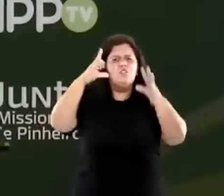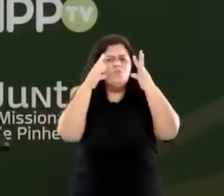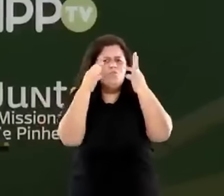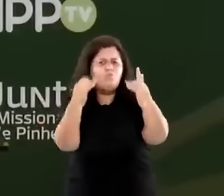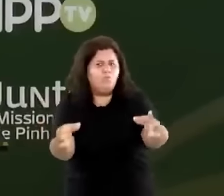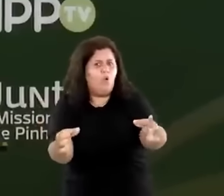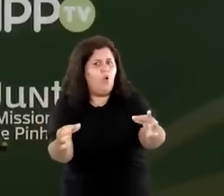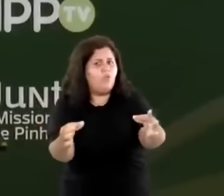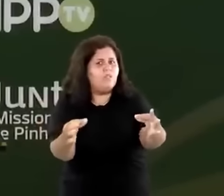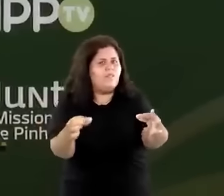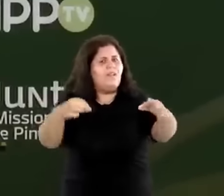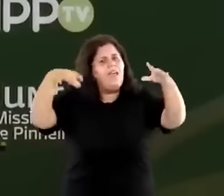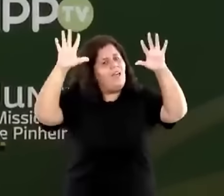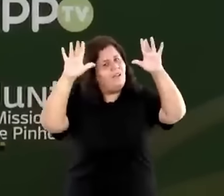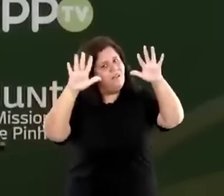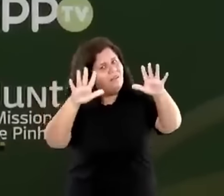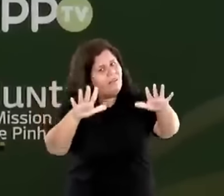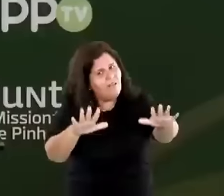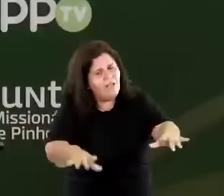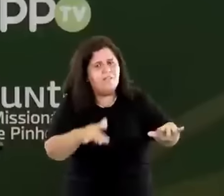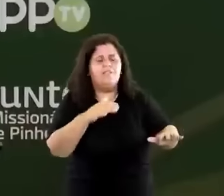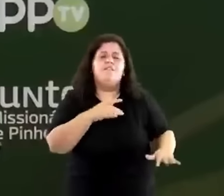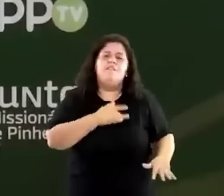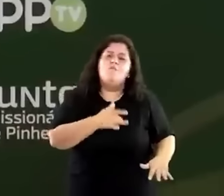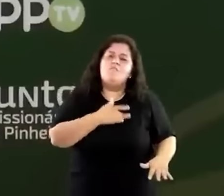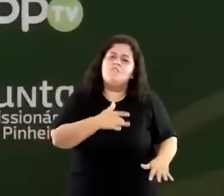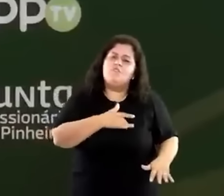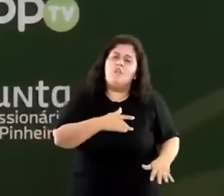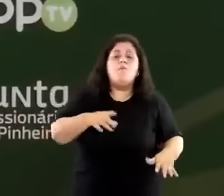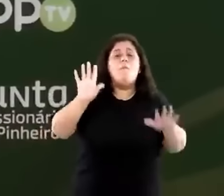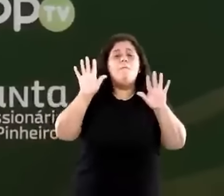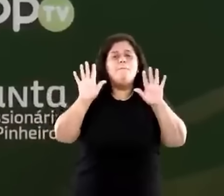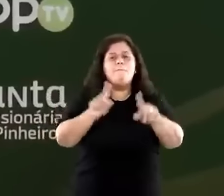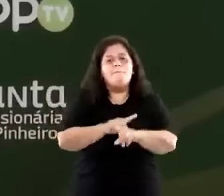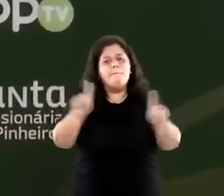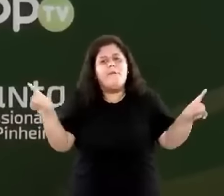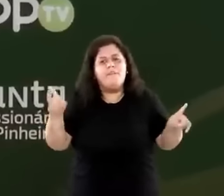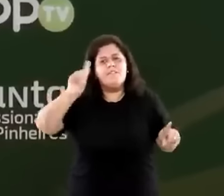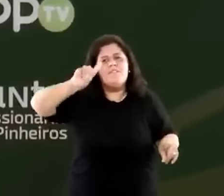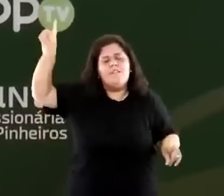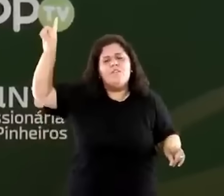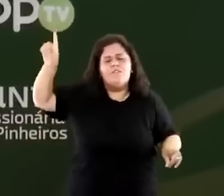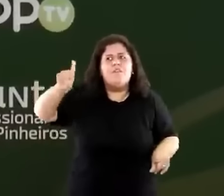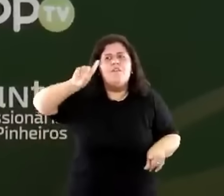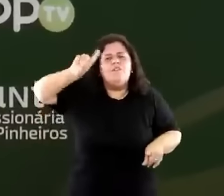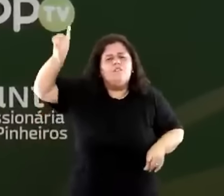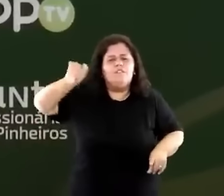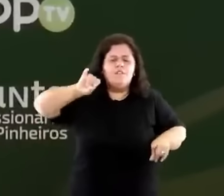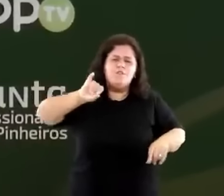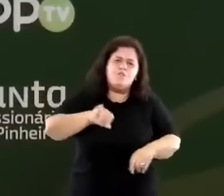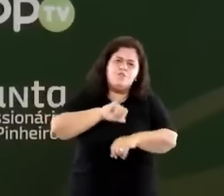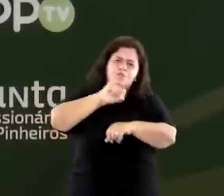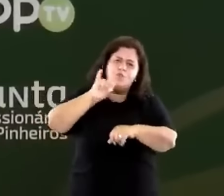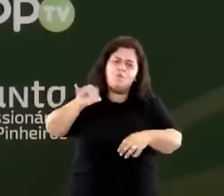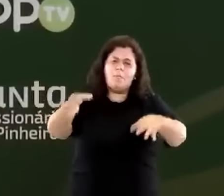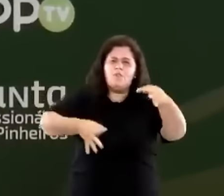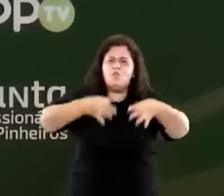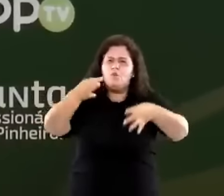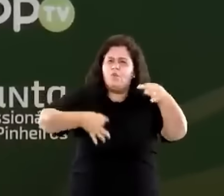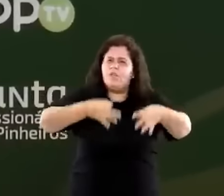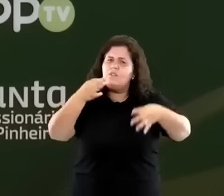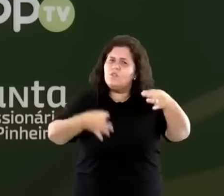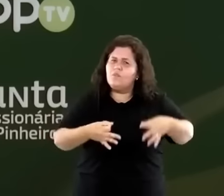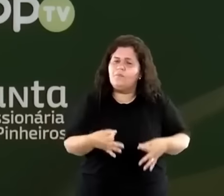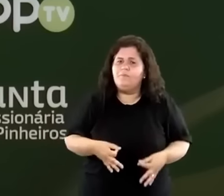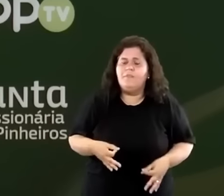o Deus cheio de graça e misericórdia mas Deus também é o Deus do juízo aqueles que se recusam aqueles que recusam a